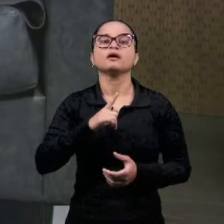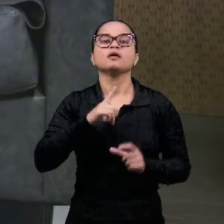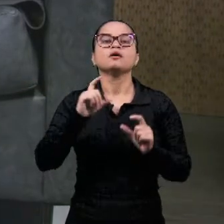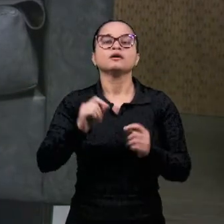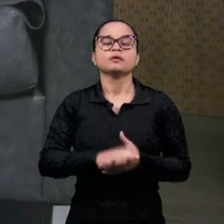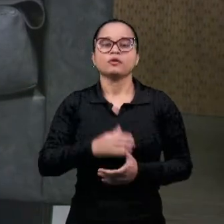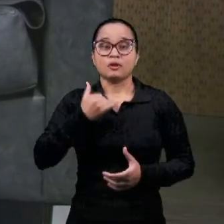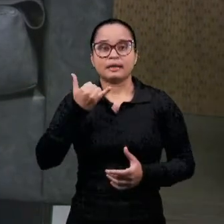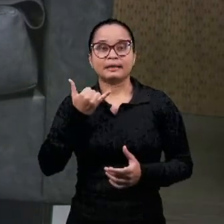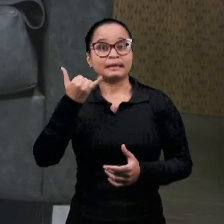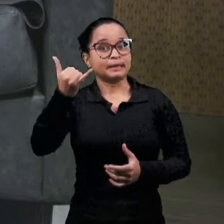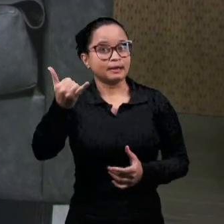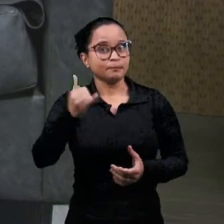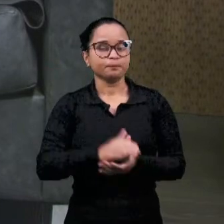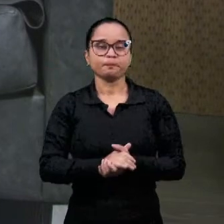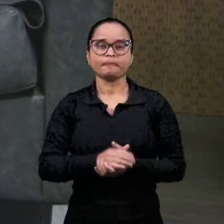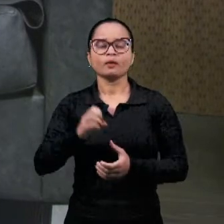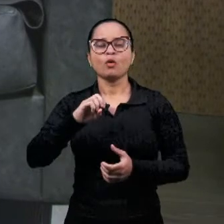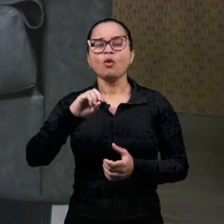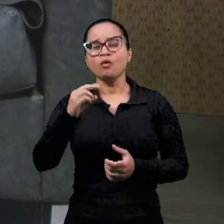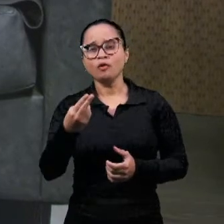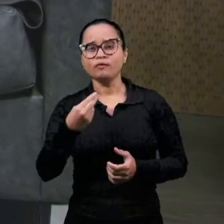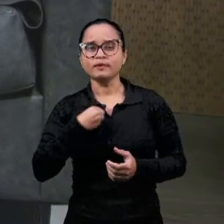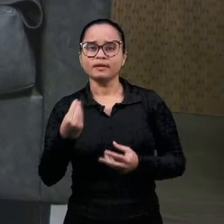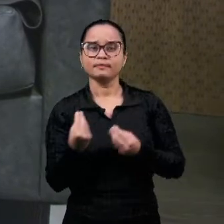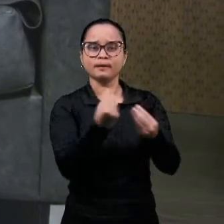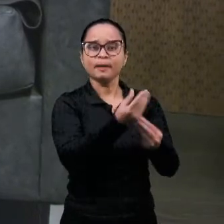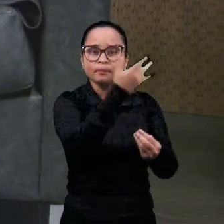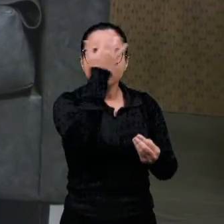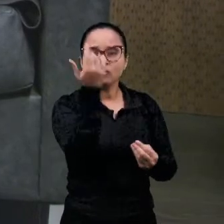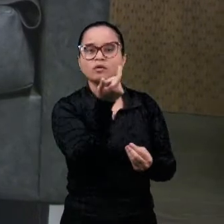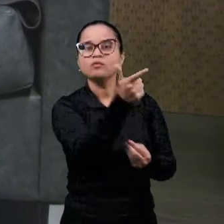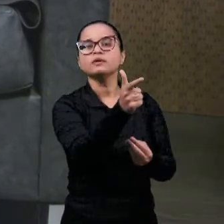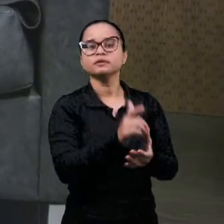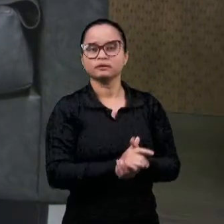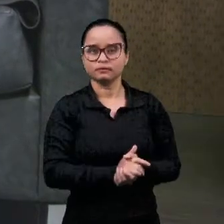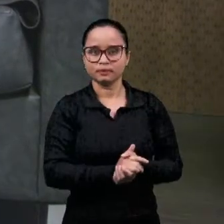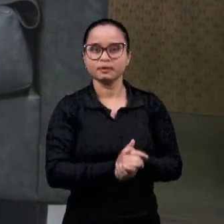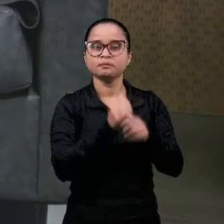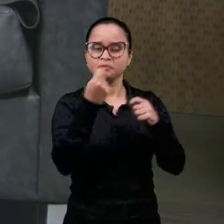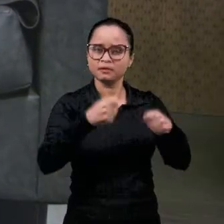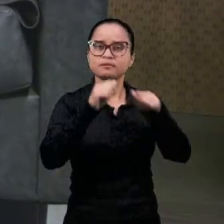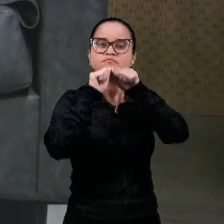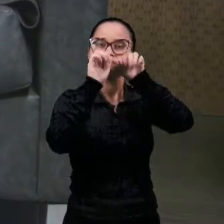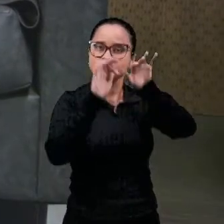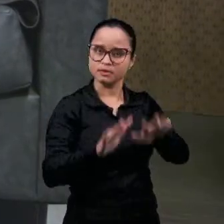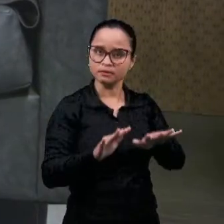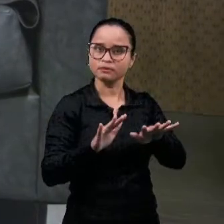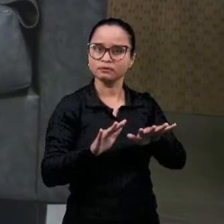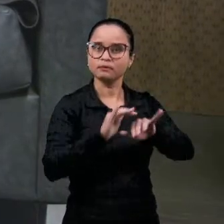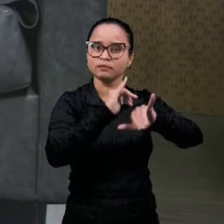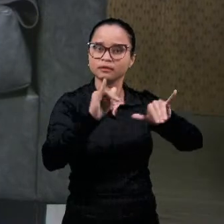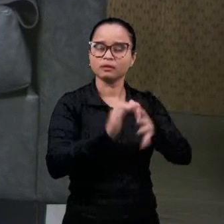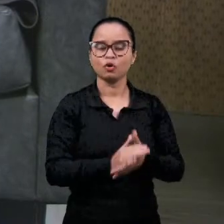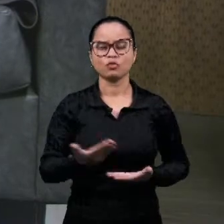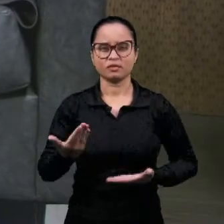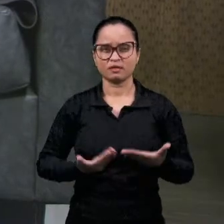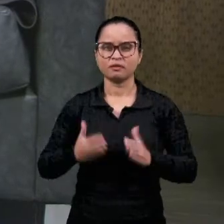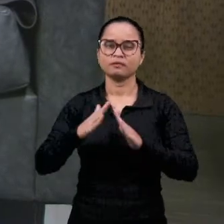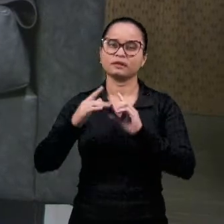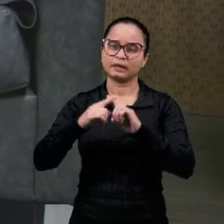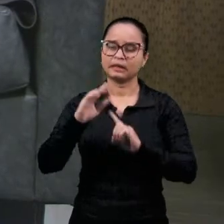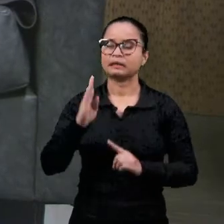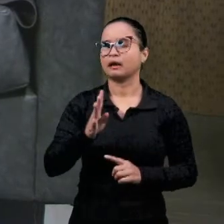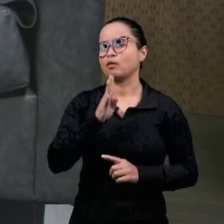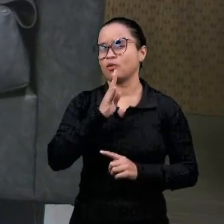para você compartilhar com alguém que está precisando de uma bênção. Os membros da igreja já conhecem, 24